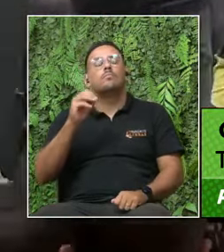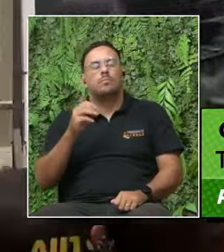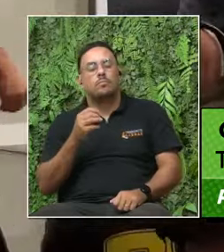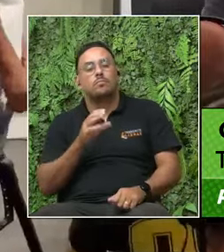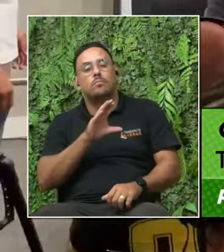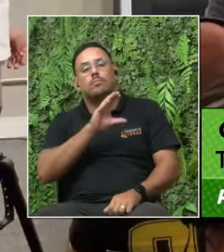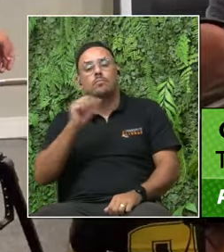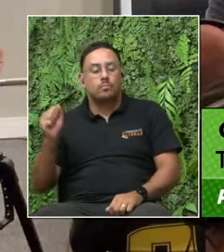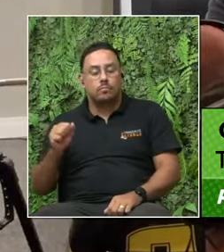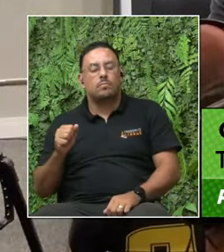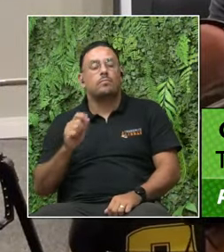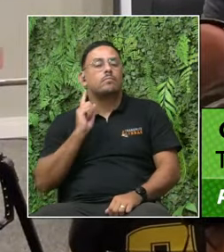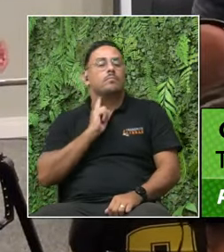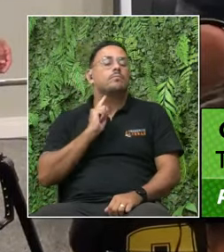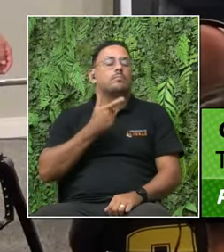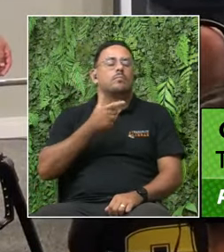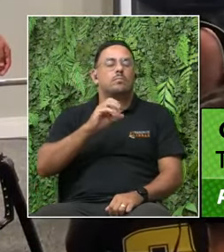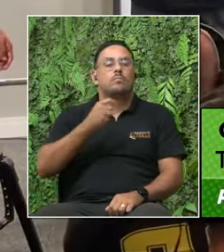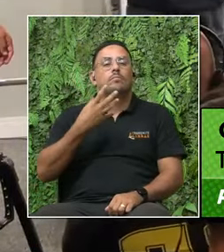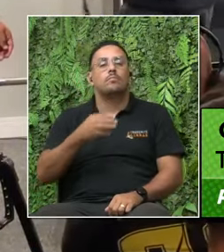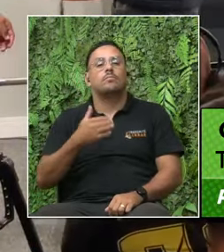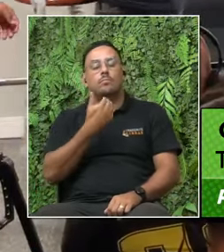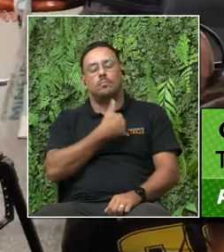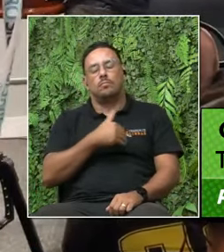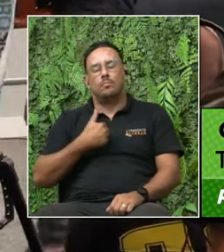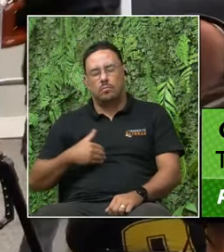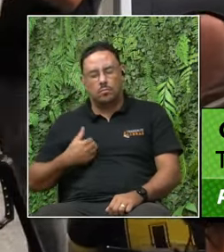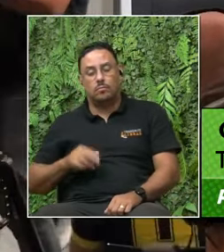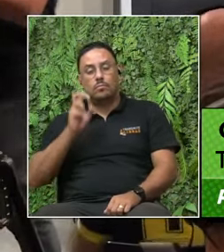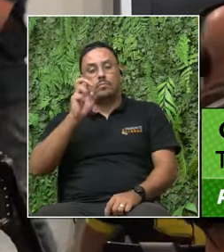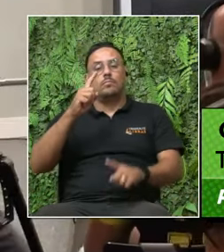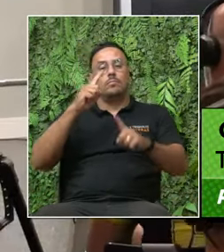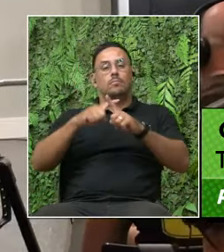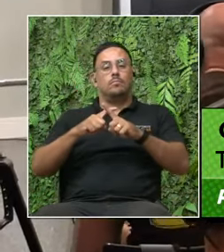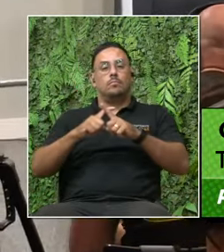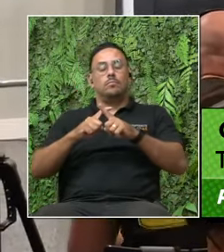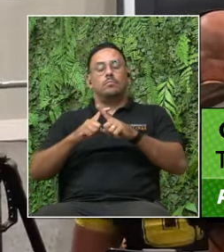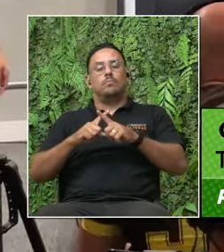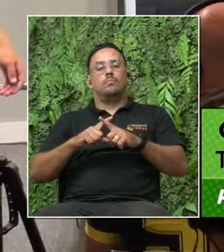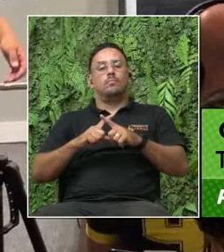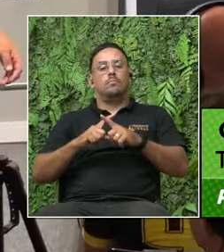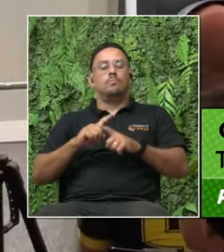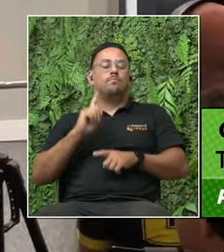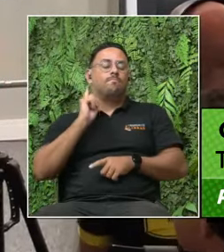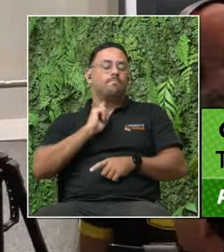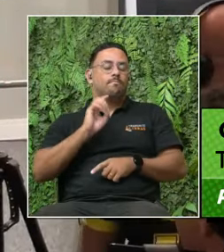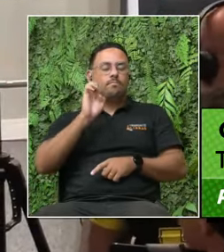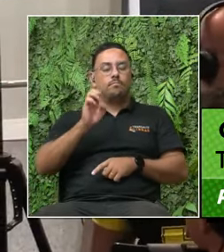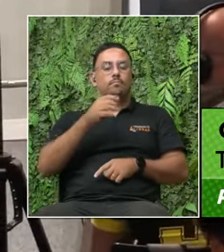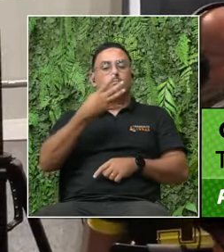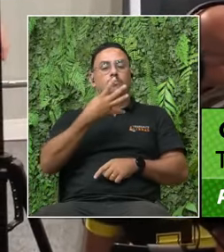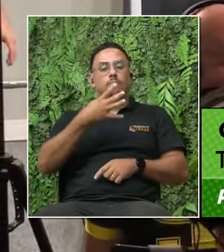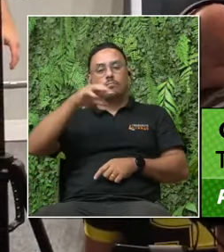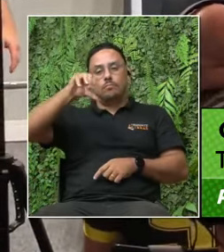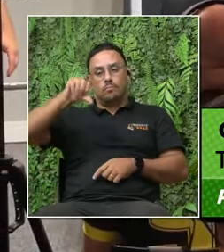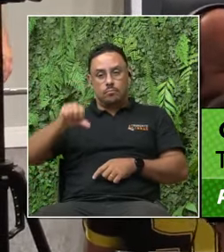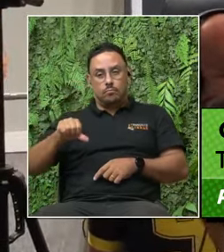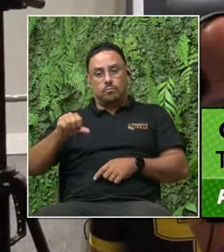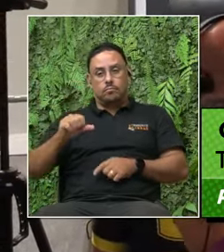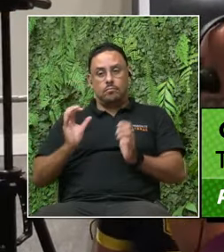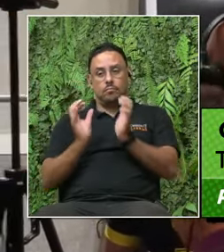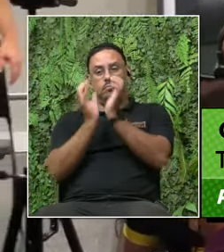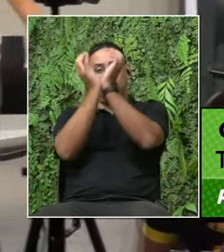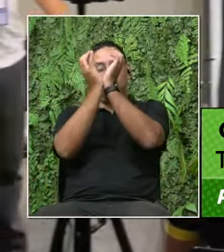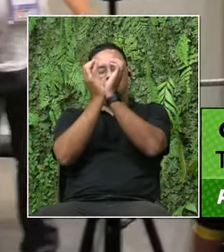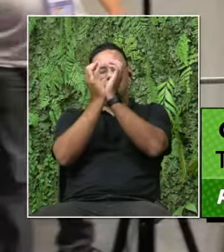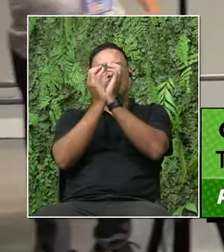2024 Gabriel milito o Atlético penta campeão o estado você sabe tem dono são 49 títulos quem tem